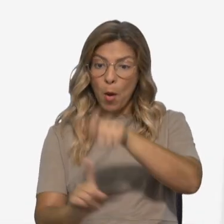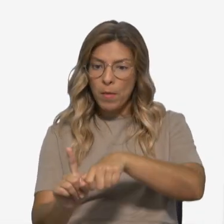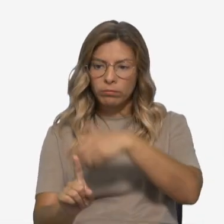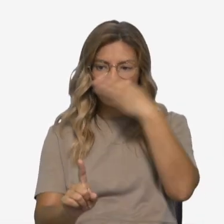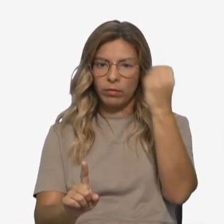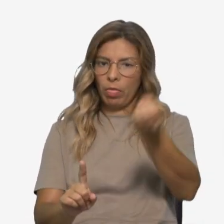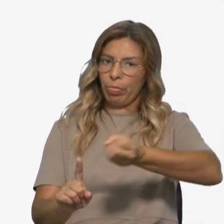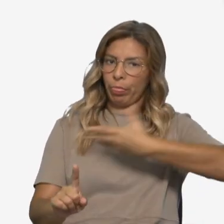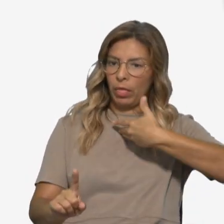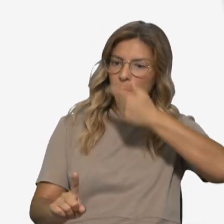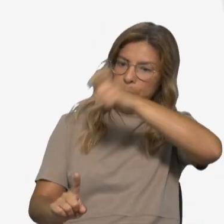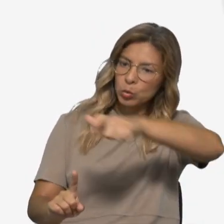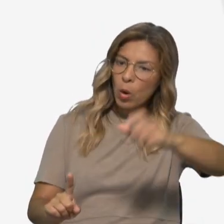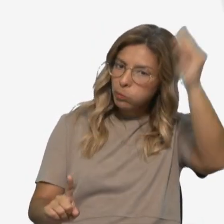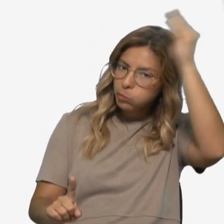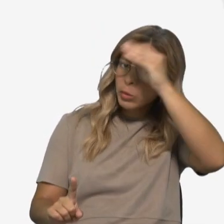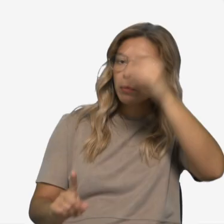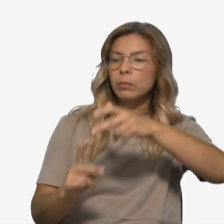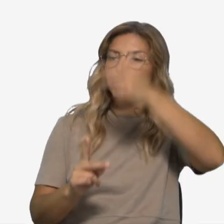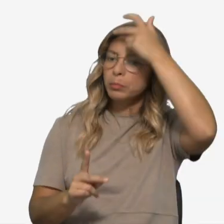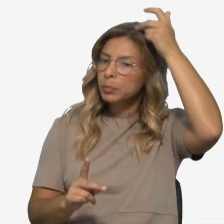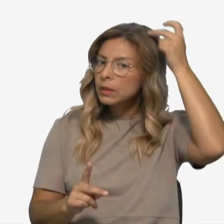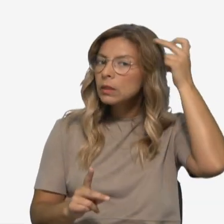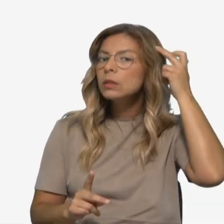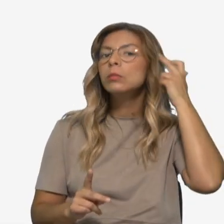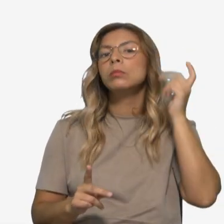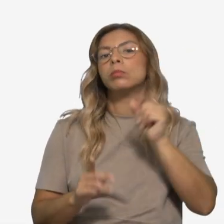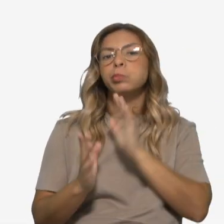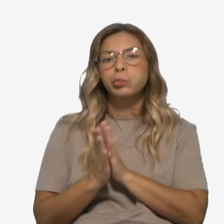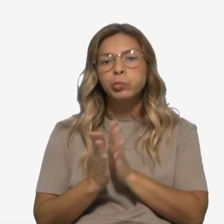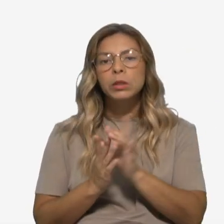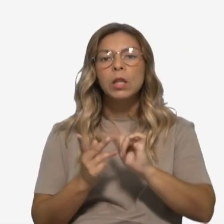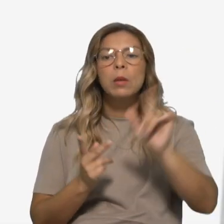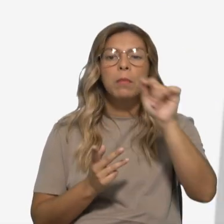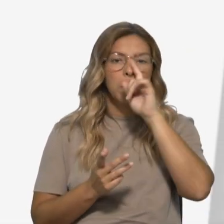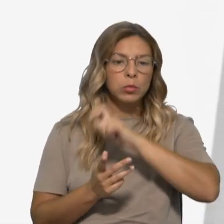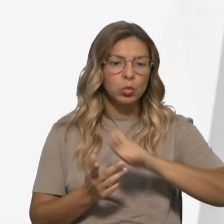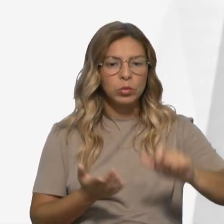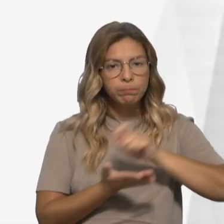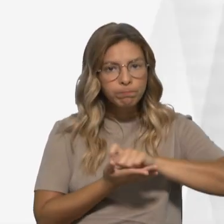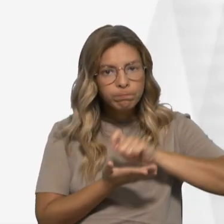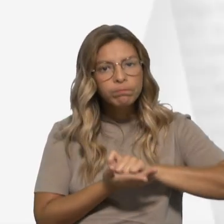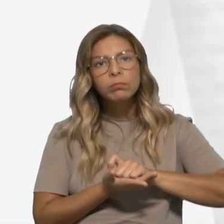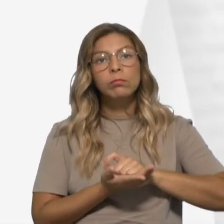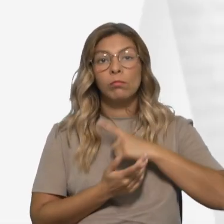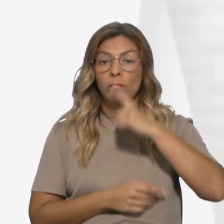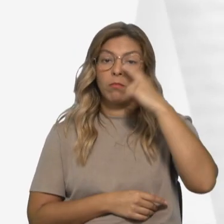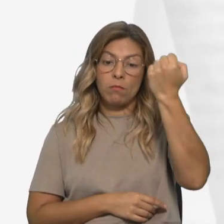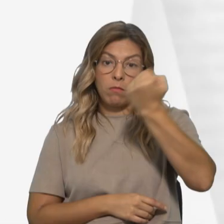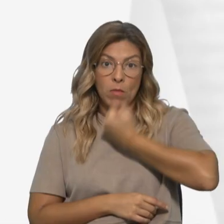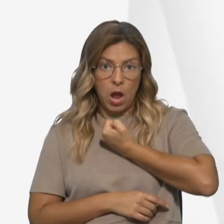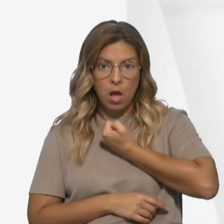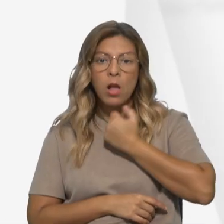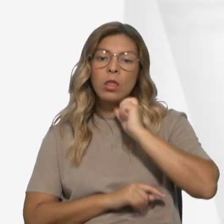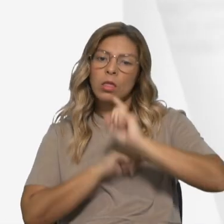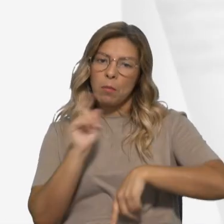pelos anciãos, pelos príncipes dos sacerdotes e pelos escribas. Tem de ser morto e ressuscitar ao